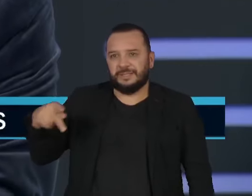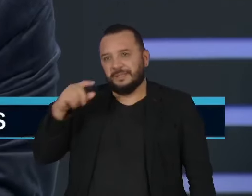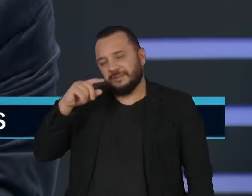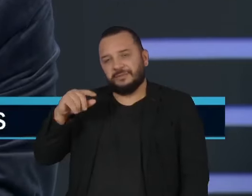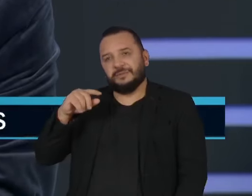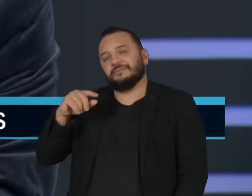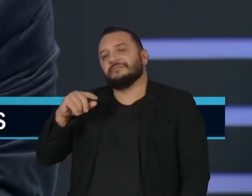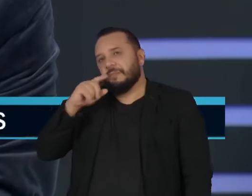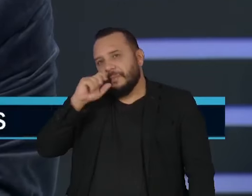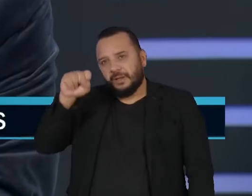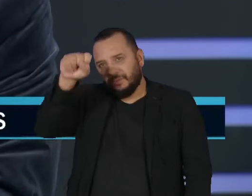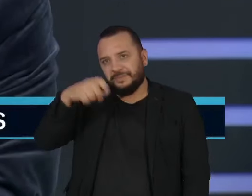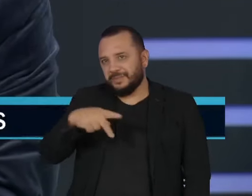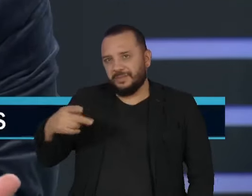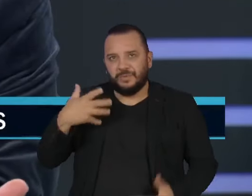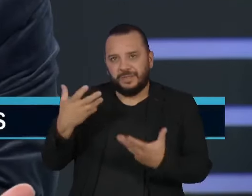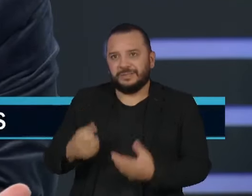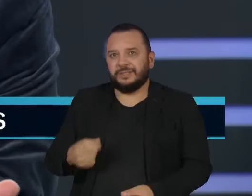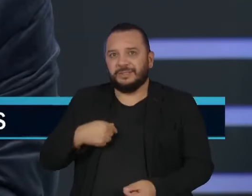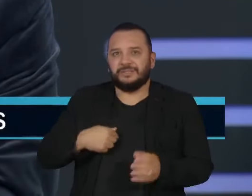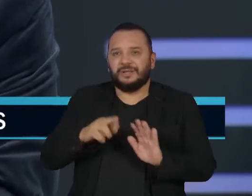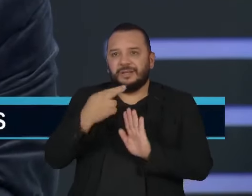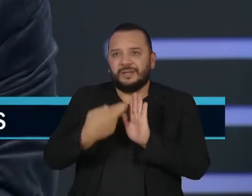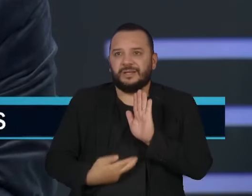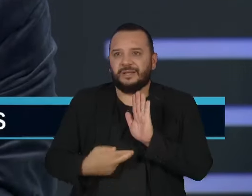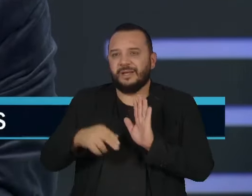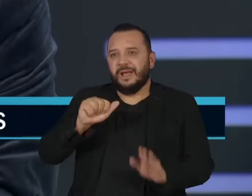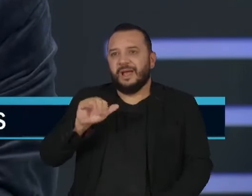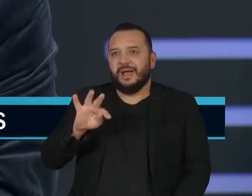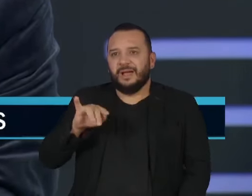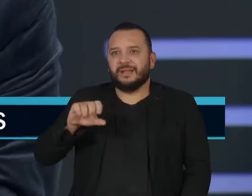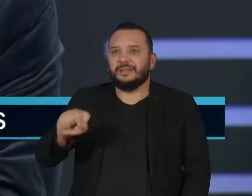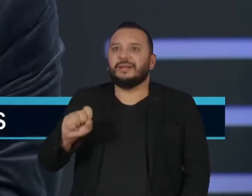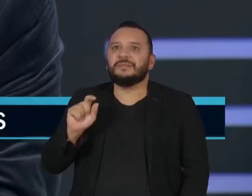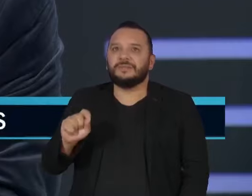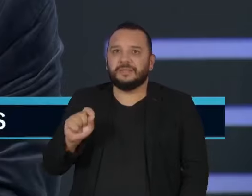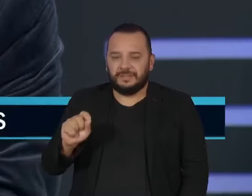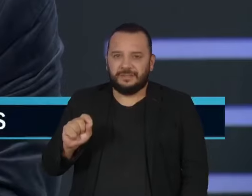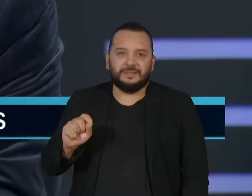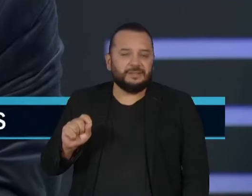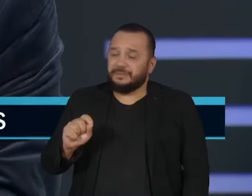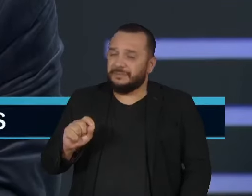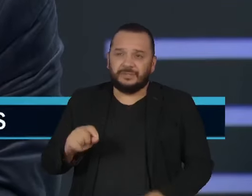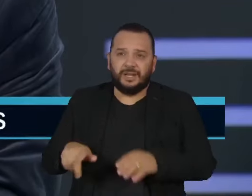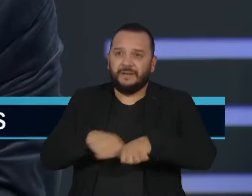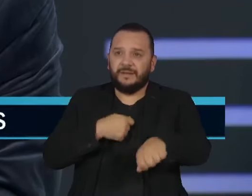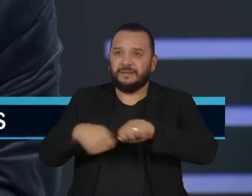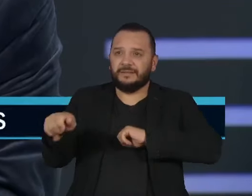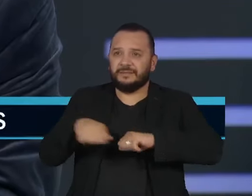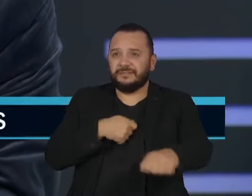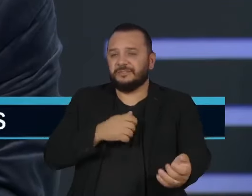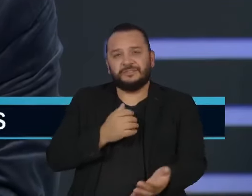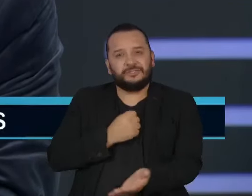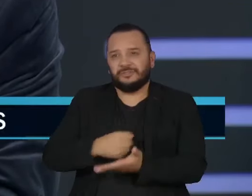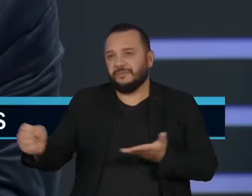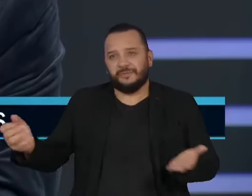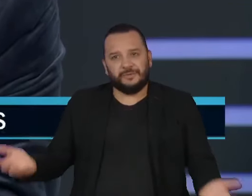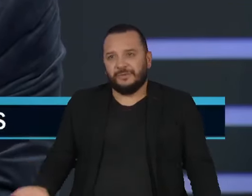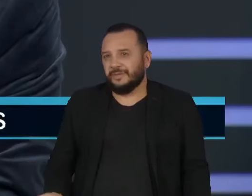as atas. As atas nunca virão. As atas são o Godot. Vai ficar esperando as atas até o fim e